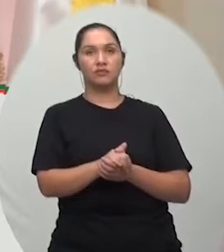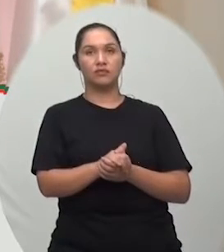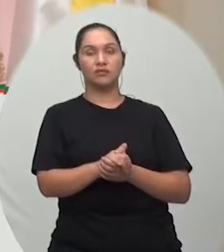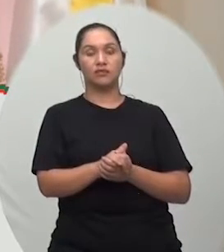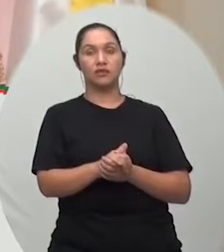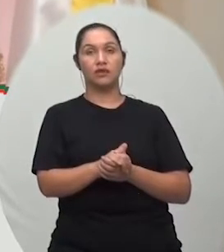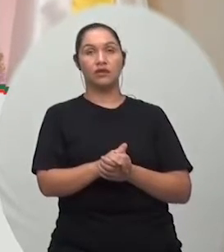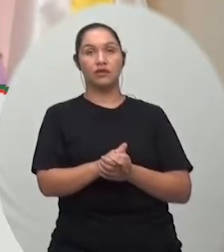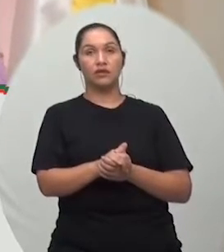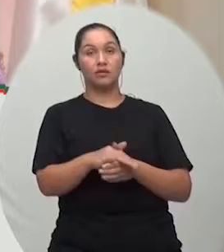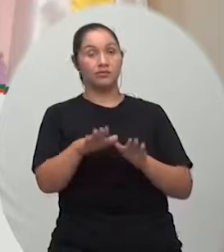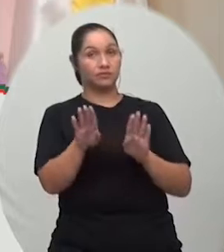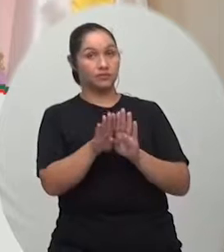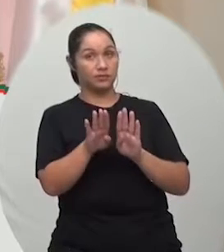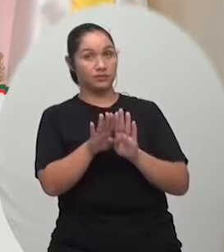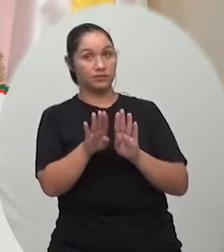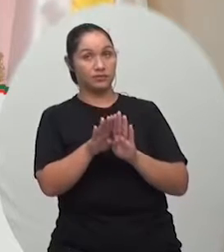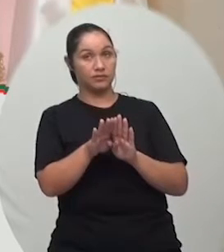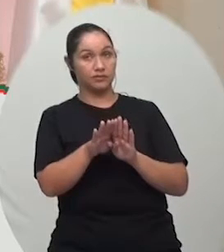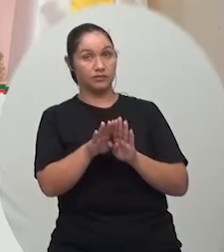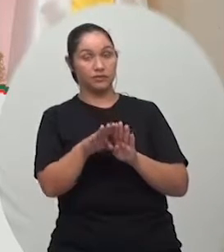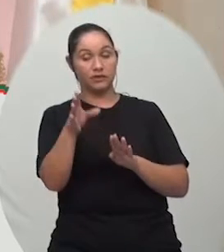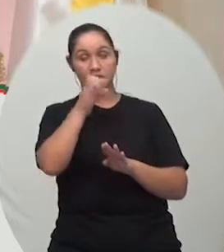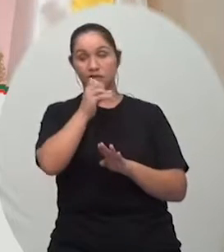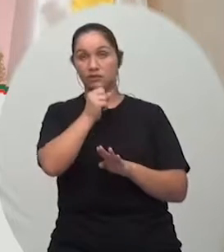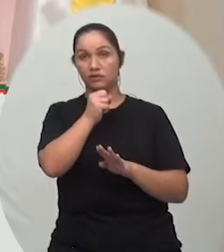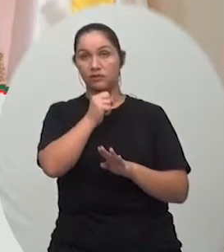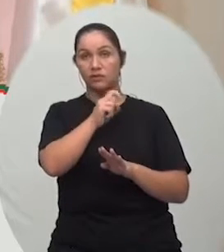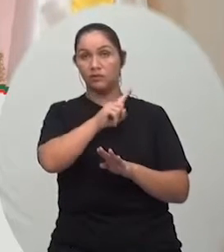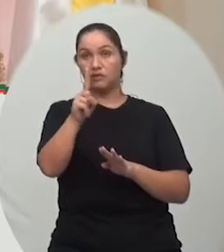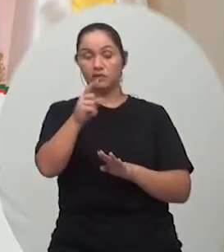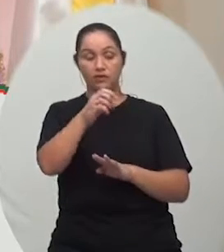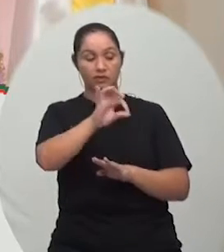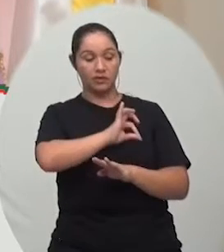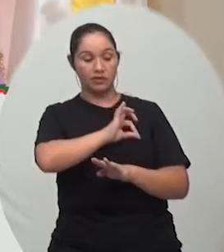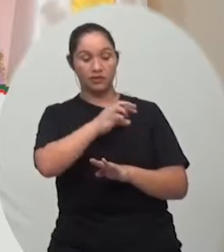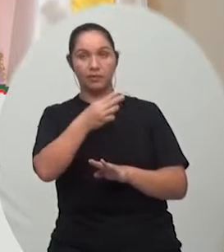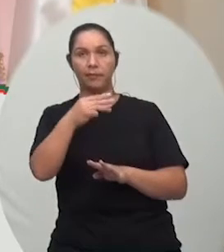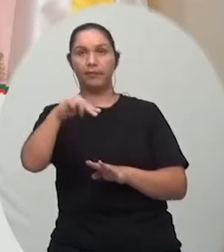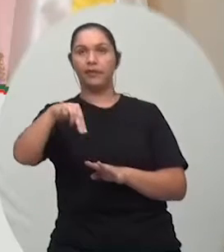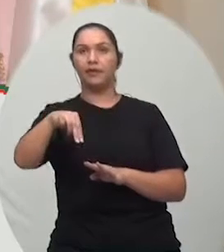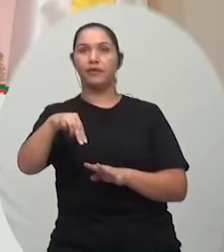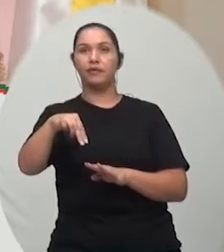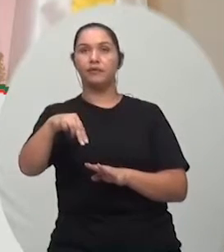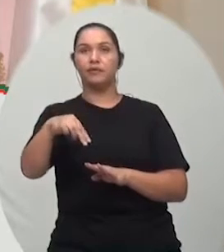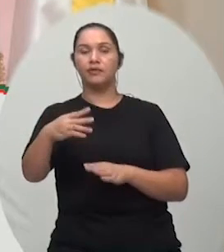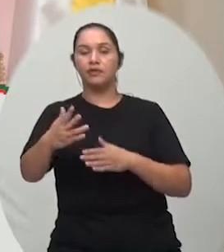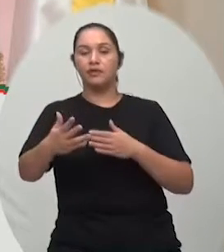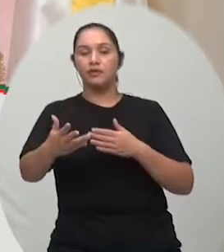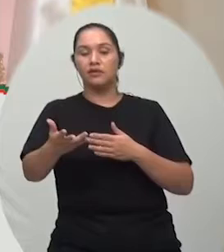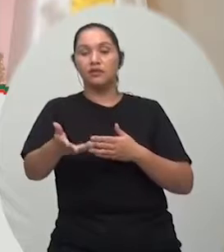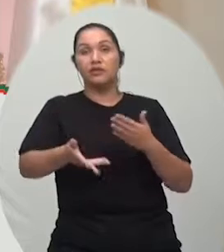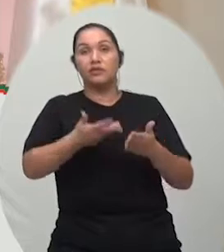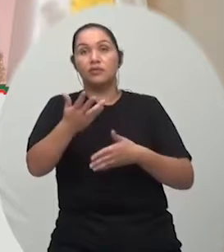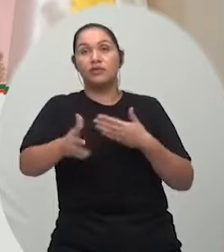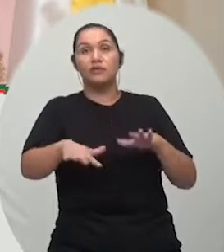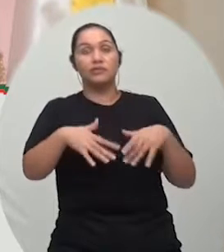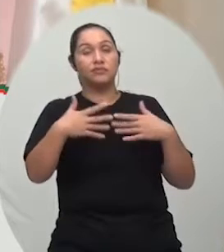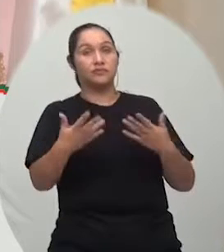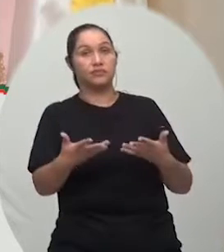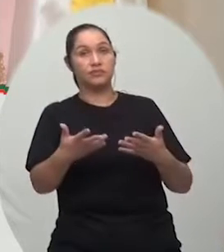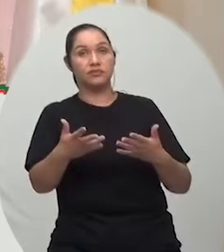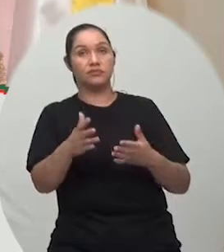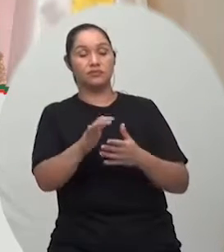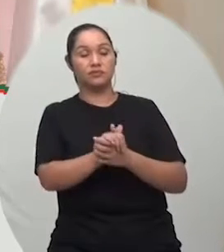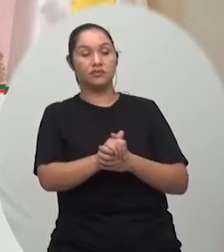da lei é liberar viaturas e policiais militares para a segurança ostensiva. Então, esses acidentes de menor monta,